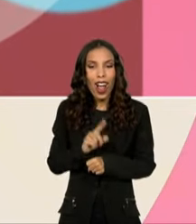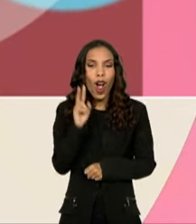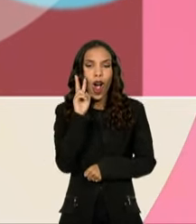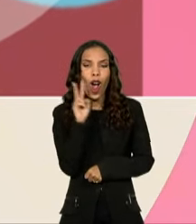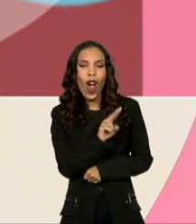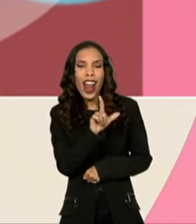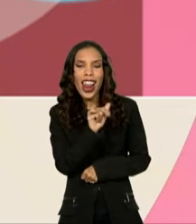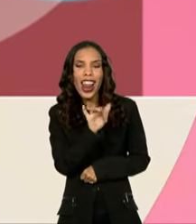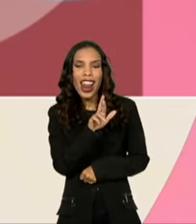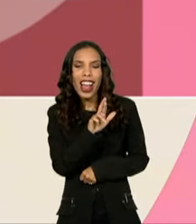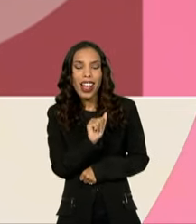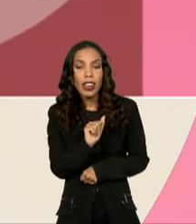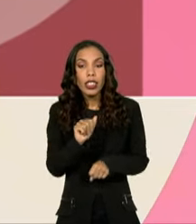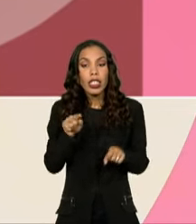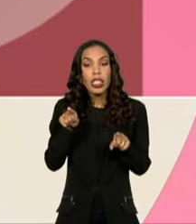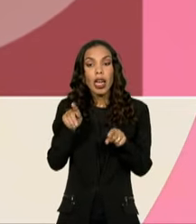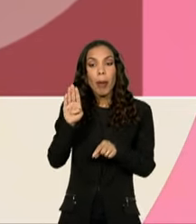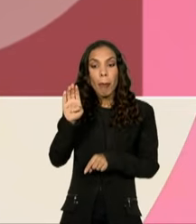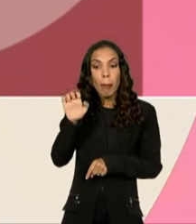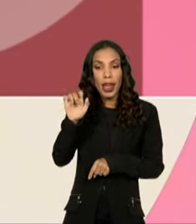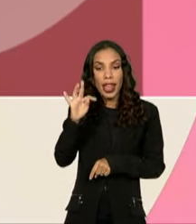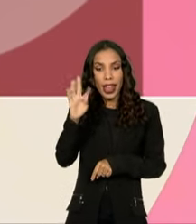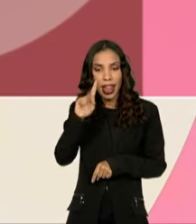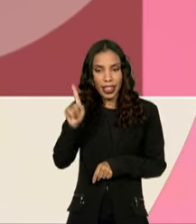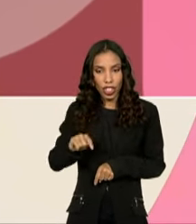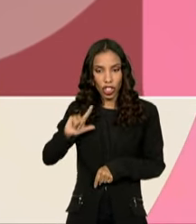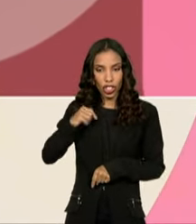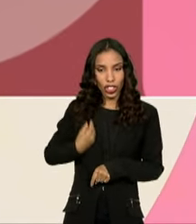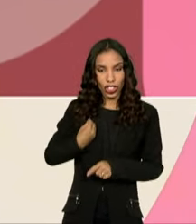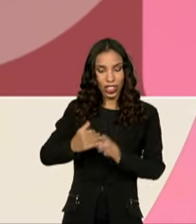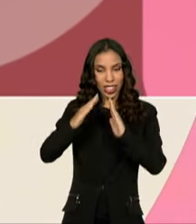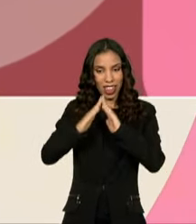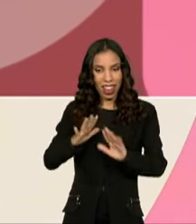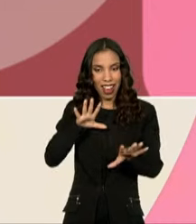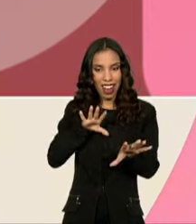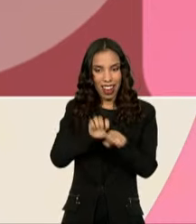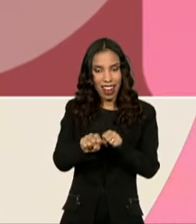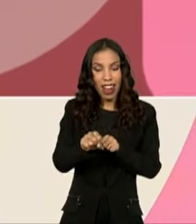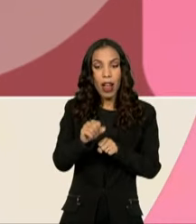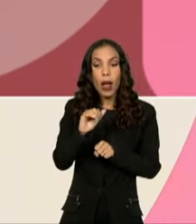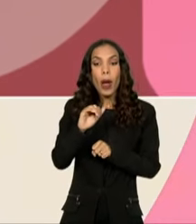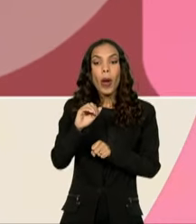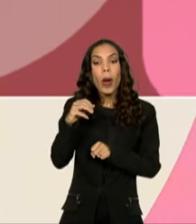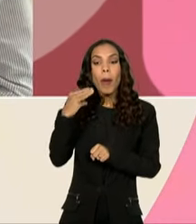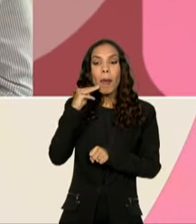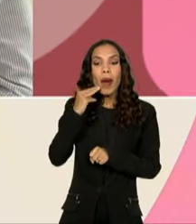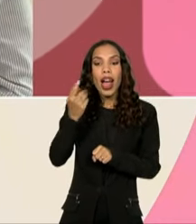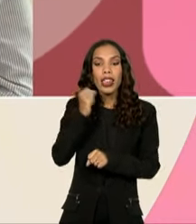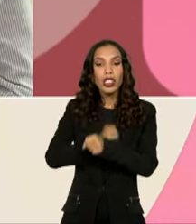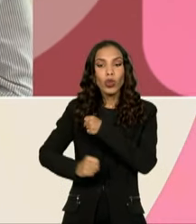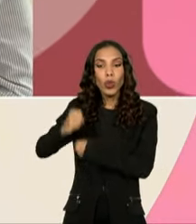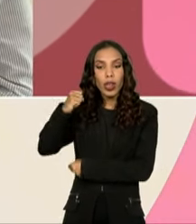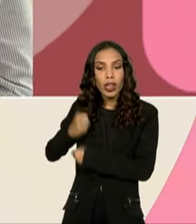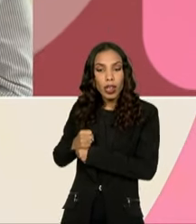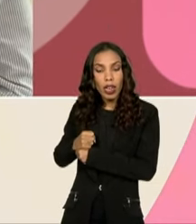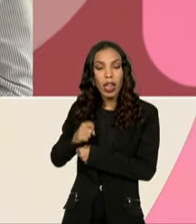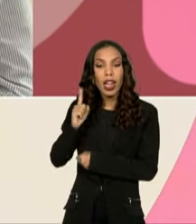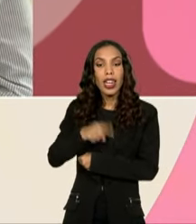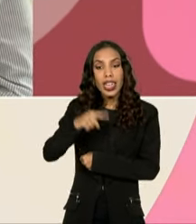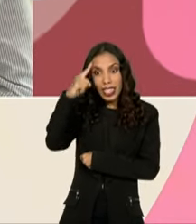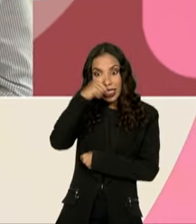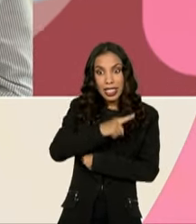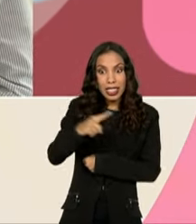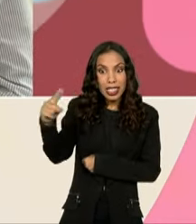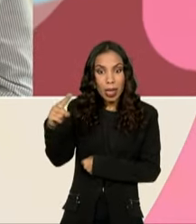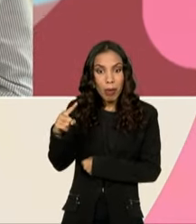Laura. Ah, e a Beatriz tá aqui no Brasil, graças a Deus. Aí foi a formatura. Foi março do ano passado. Eu tava lá, casualmente, na semana da